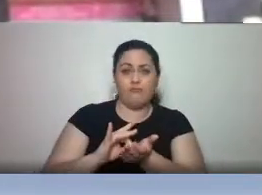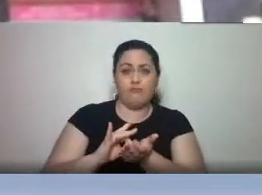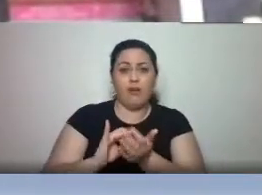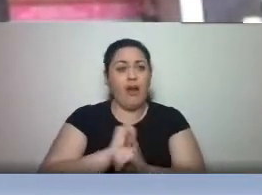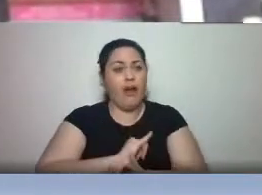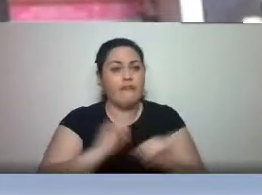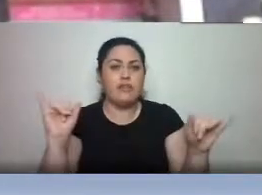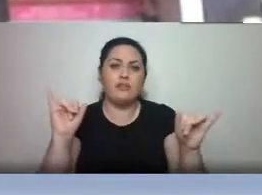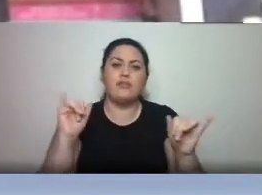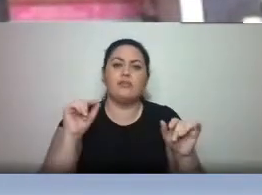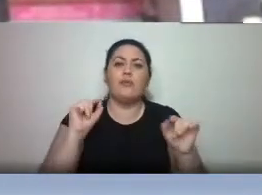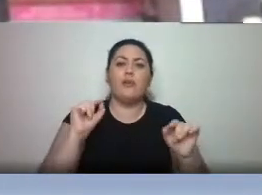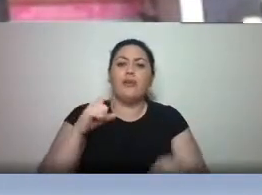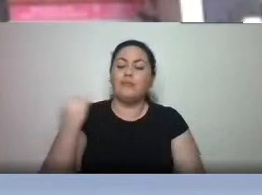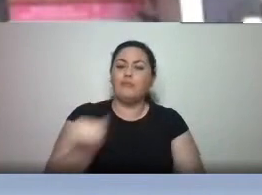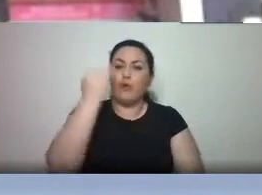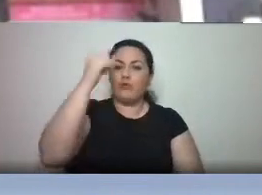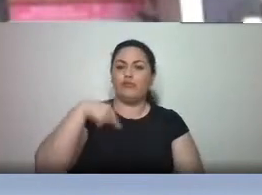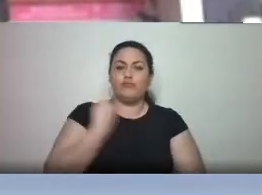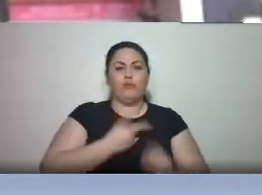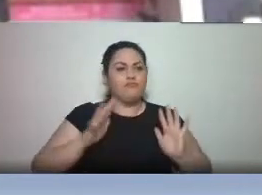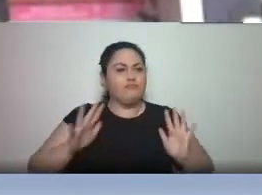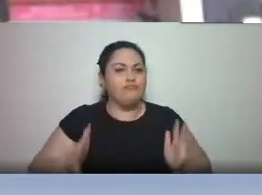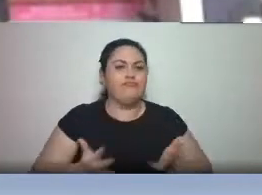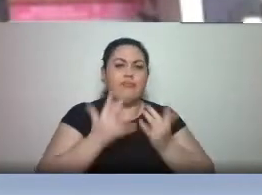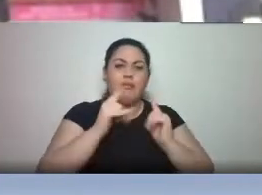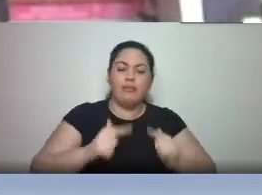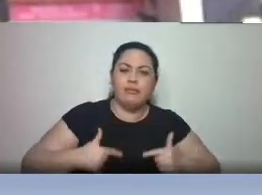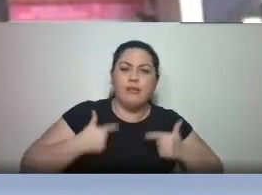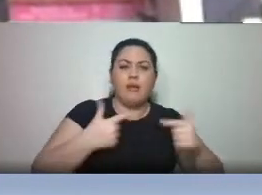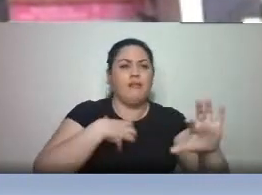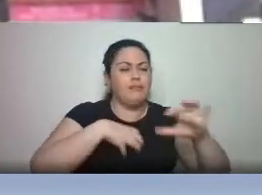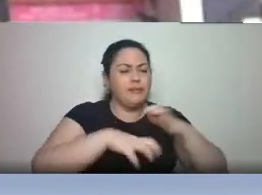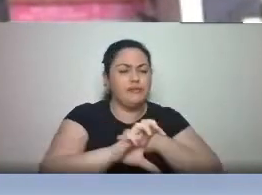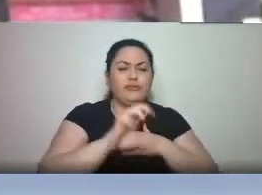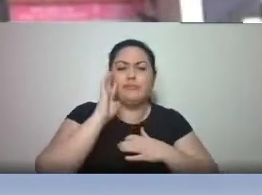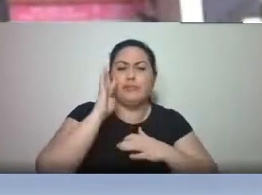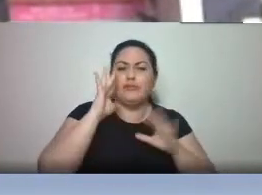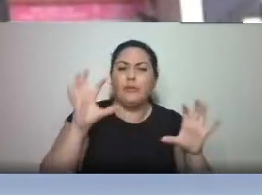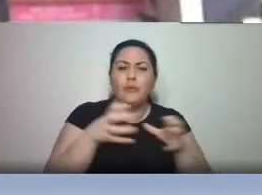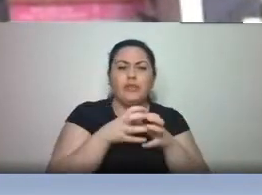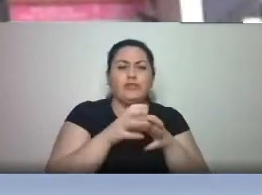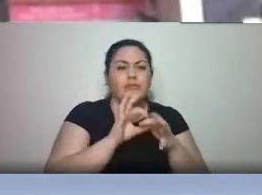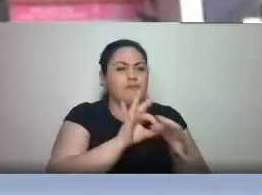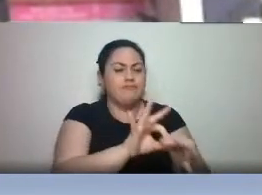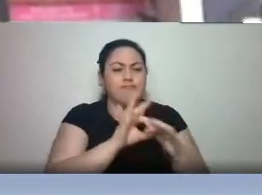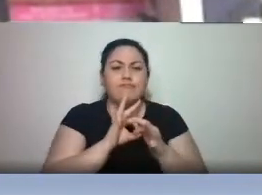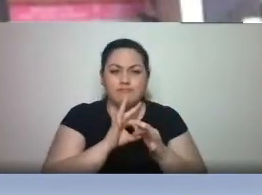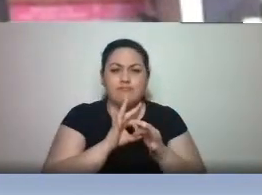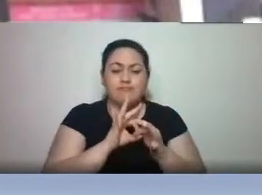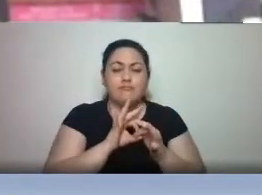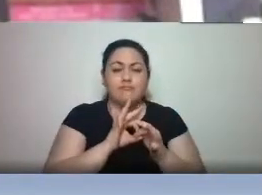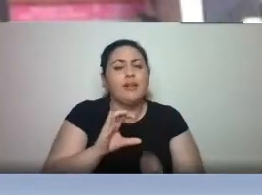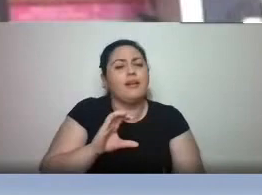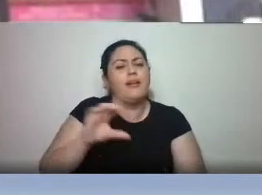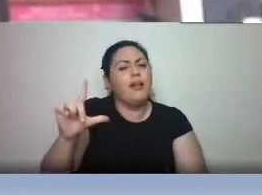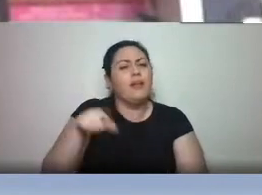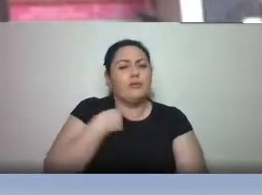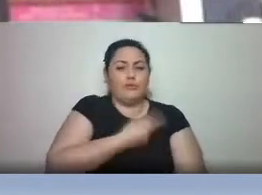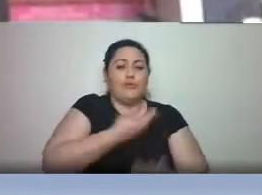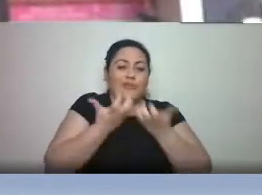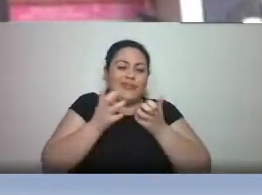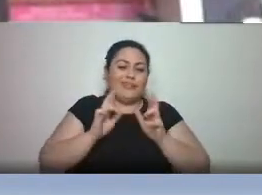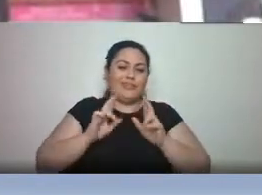engajamento de todo mundo, da empatia, do pensar coletivo. E é claro que a gente queria que tudo isso fosse diferente, nós